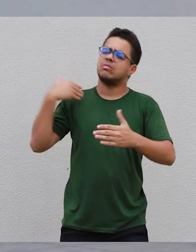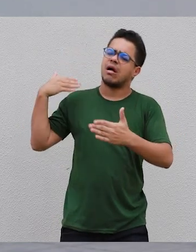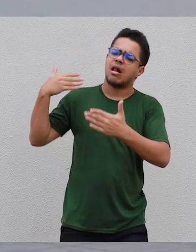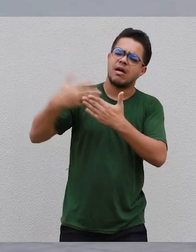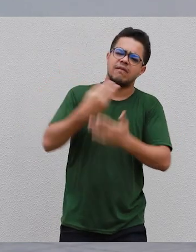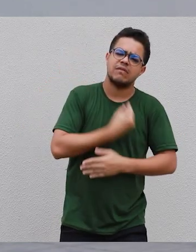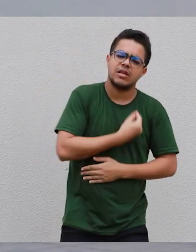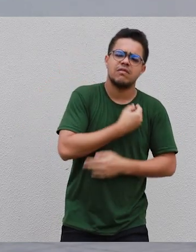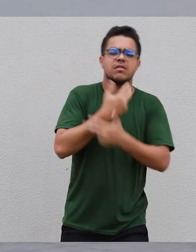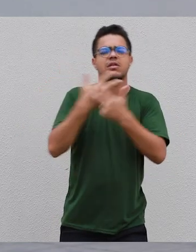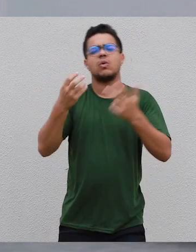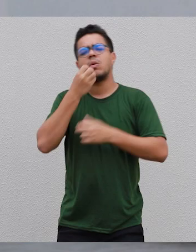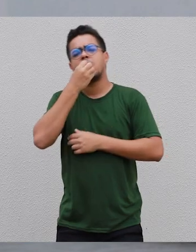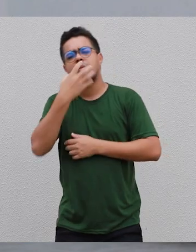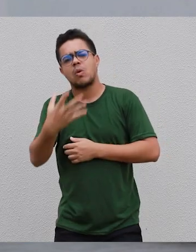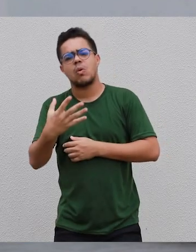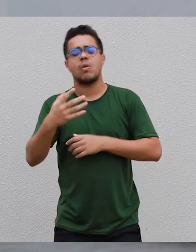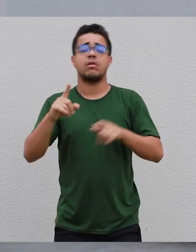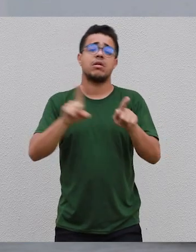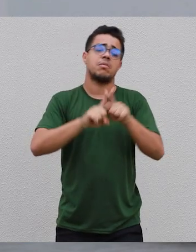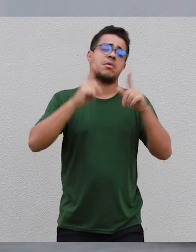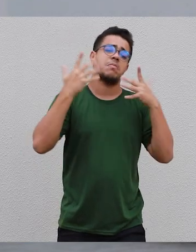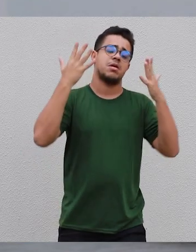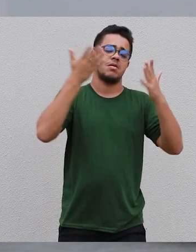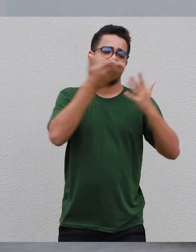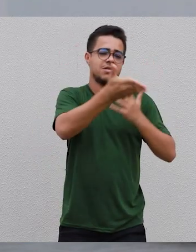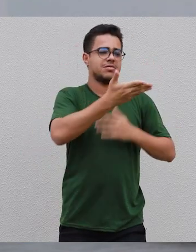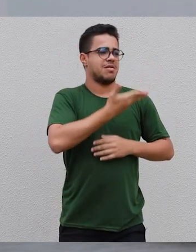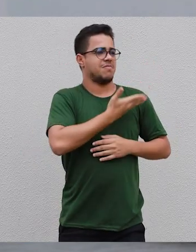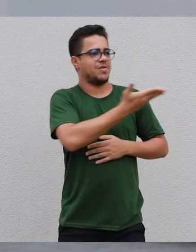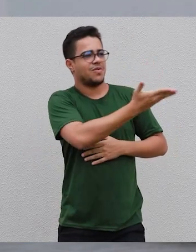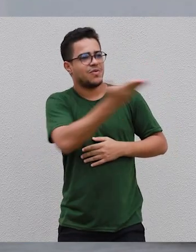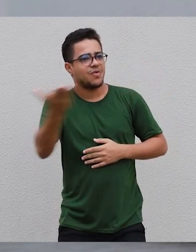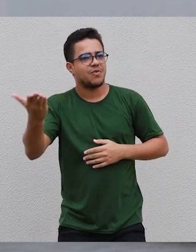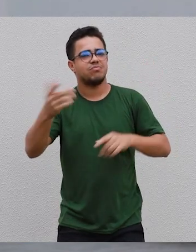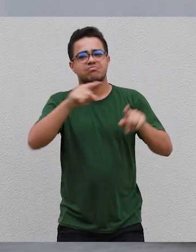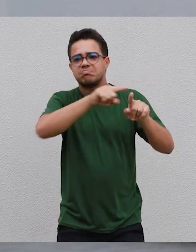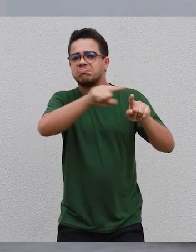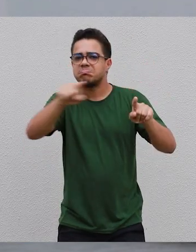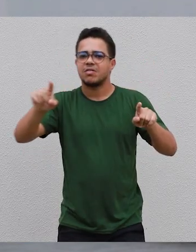aqui, todas as coisas boas, e parabenizar meus colegas, a